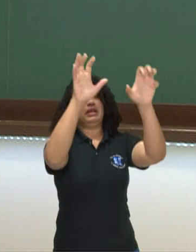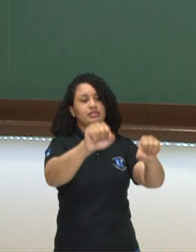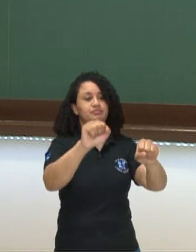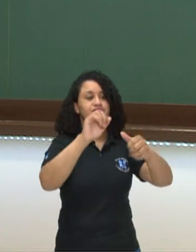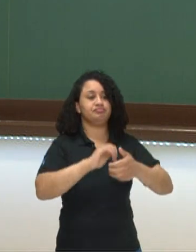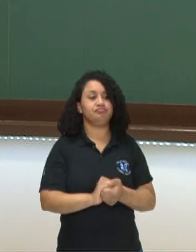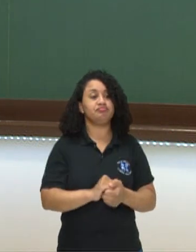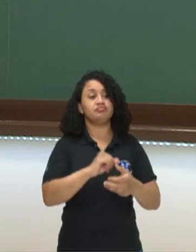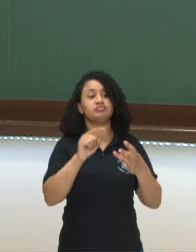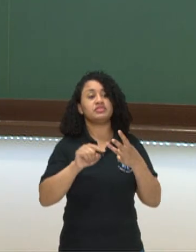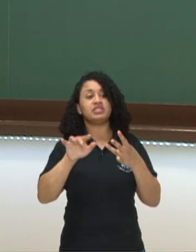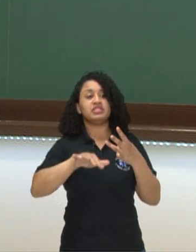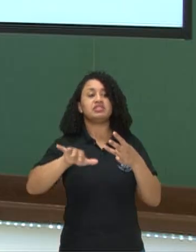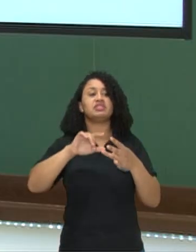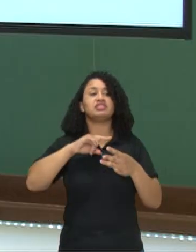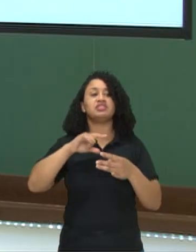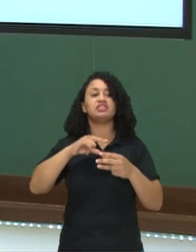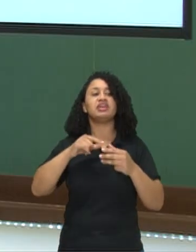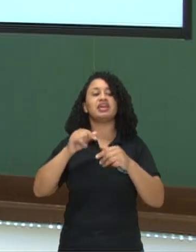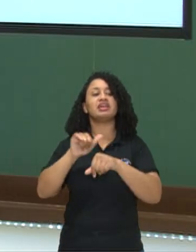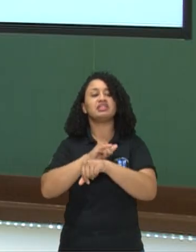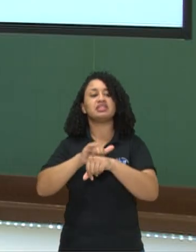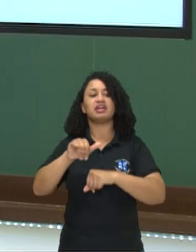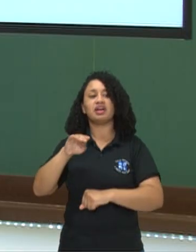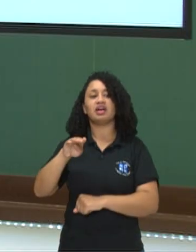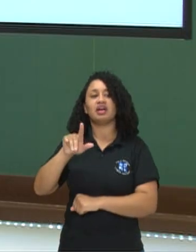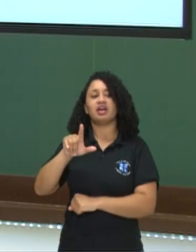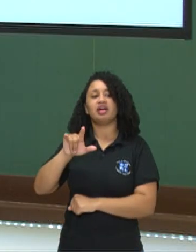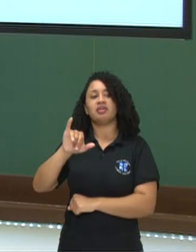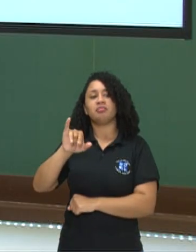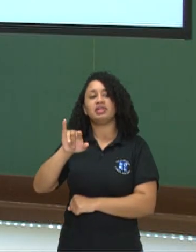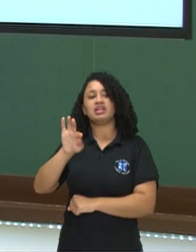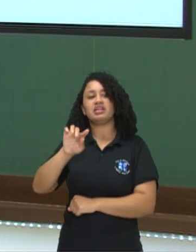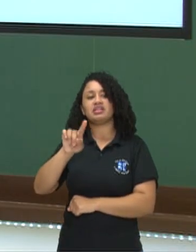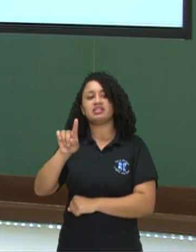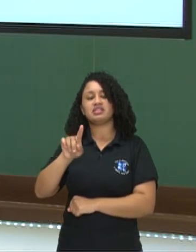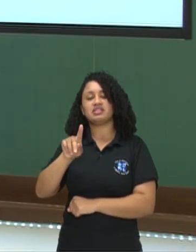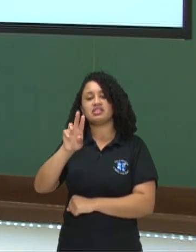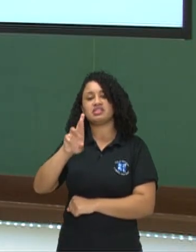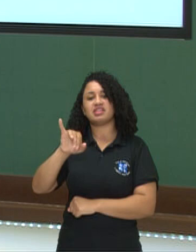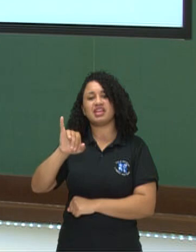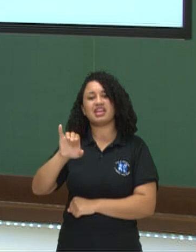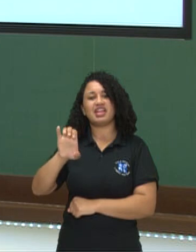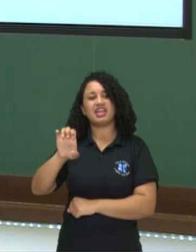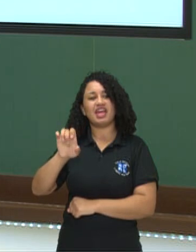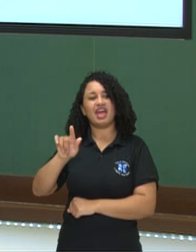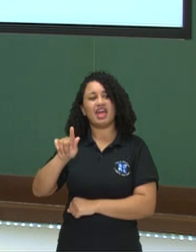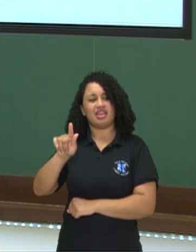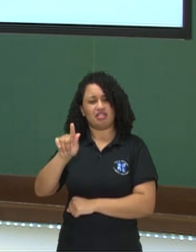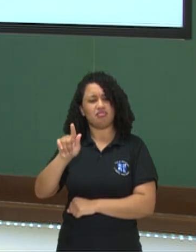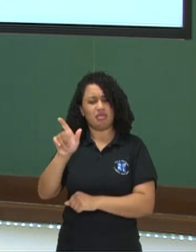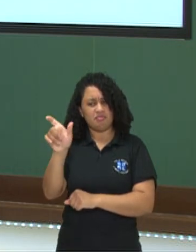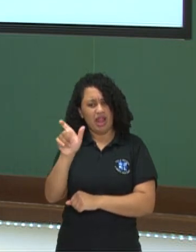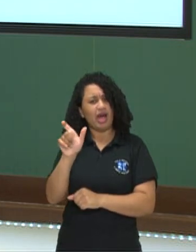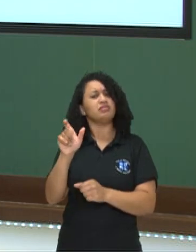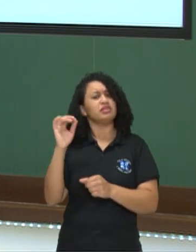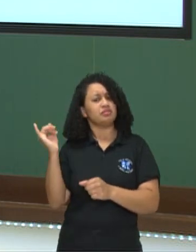em todos esses casos, a tática chamada de Blitzkrieg. Importante, anote esse termo no seu